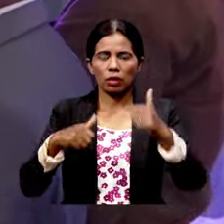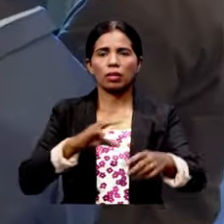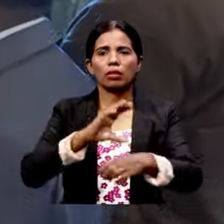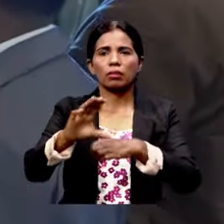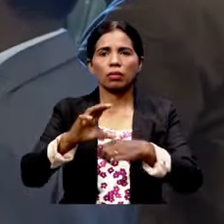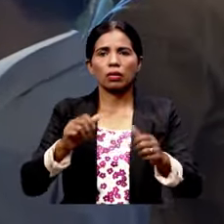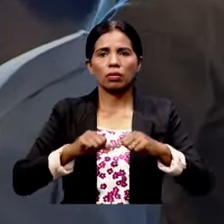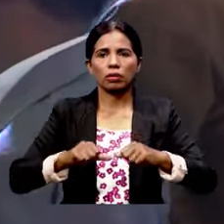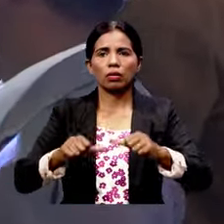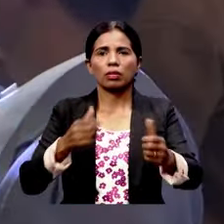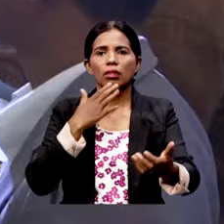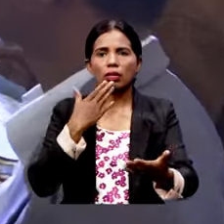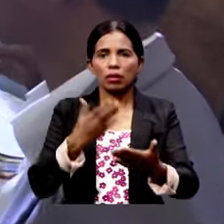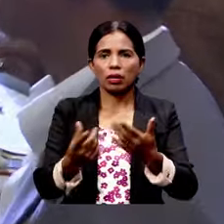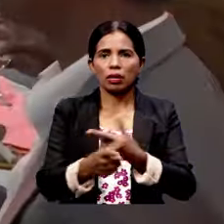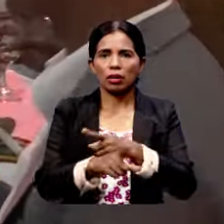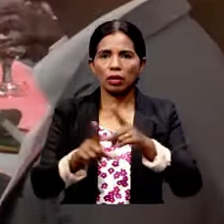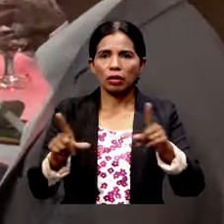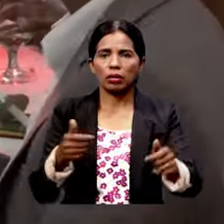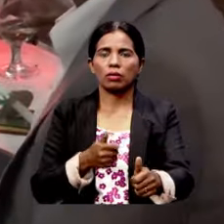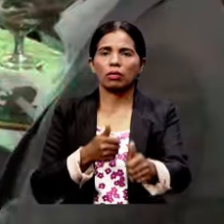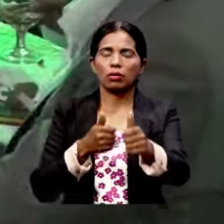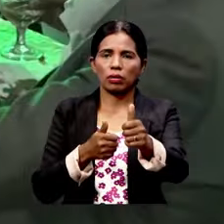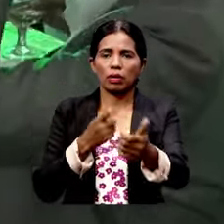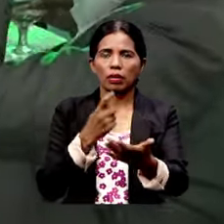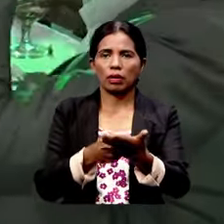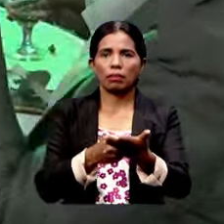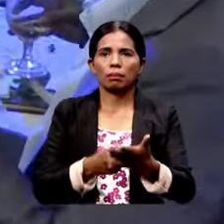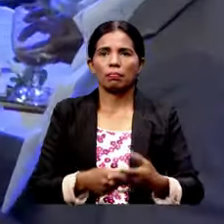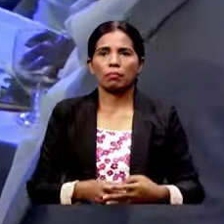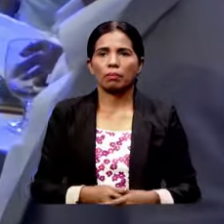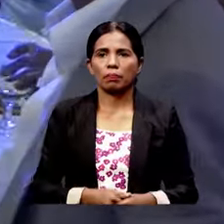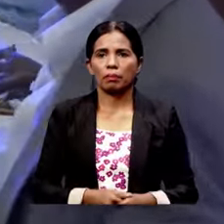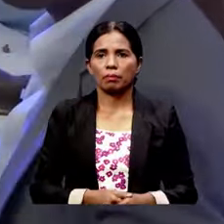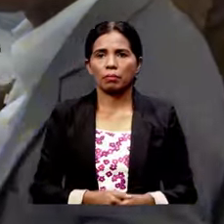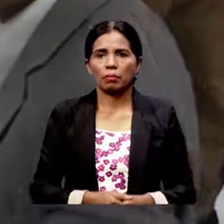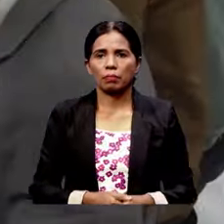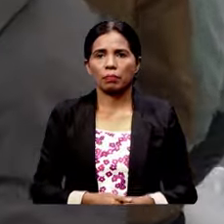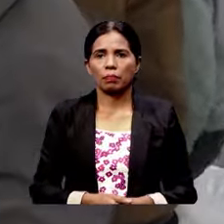lá de forma livre no tuir previsão. Adriano Verdial, Rafael dos Reis, GMN.